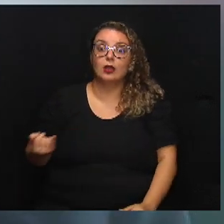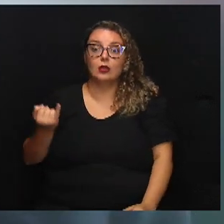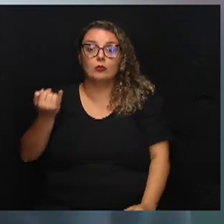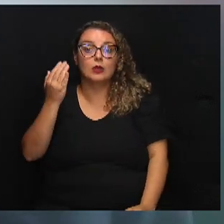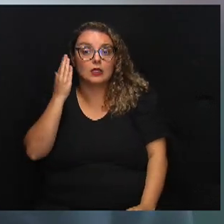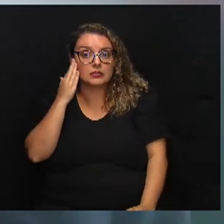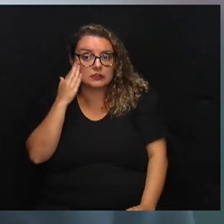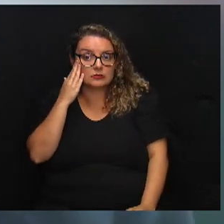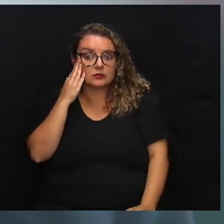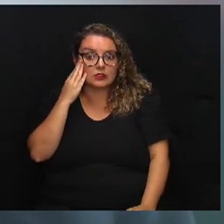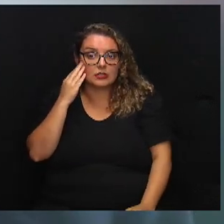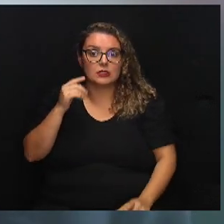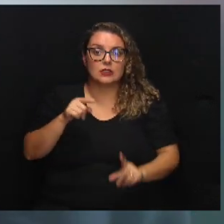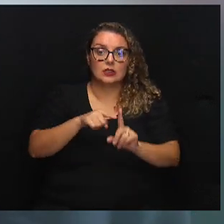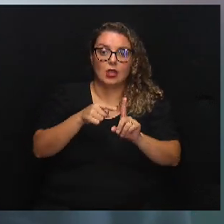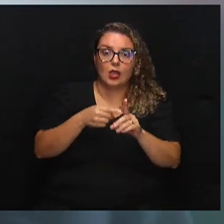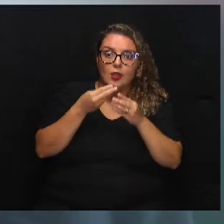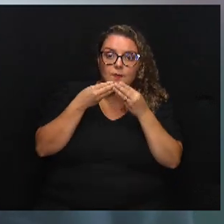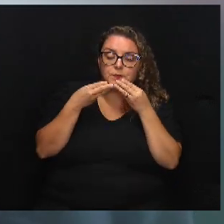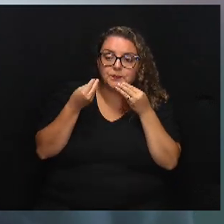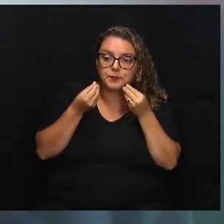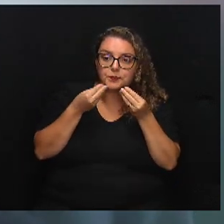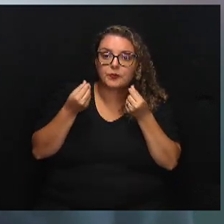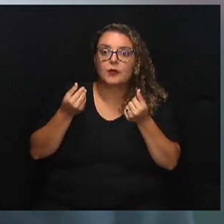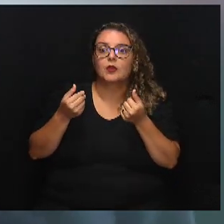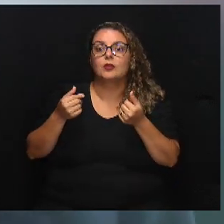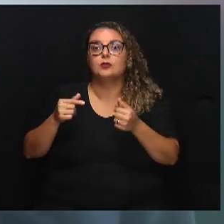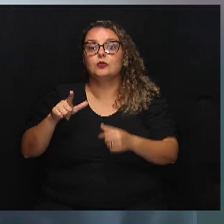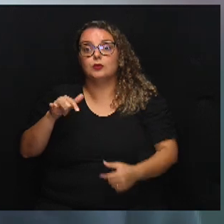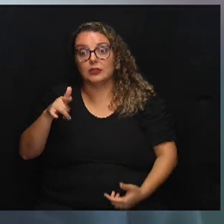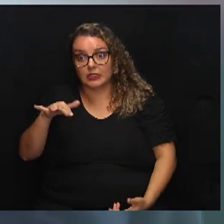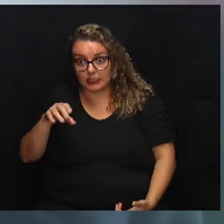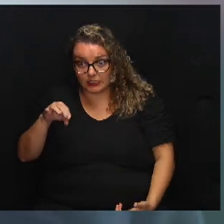que até o feto deglute o líquido amniótico,